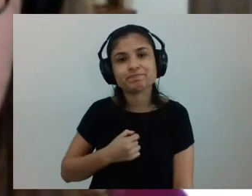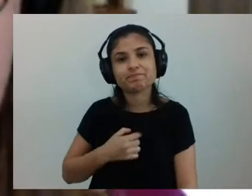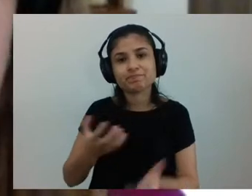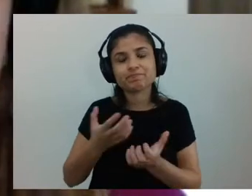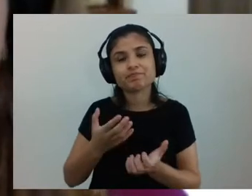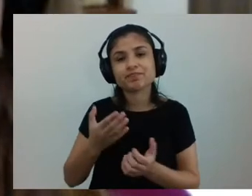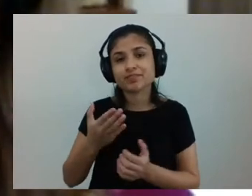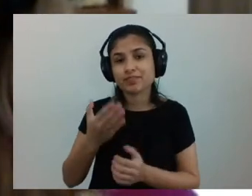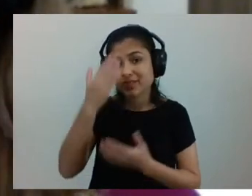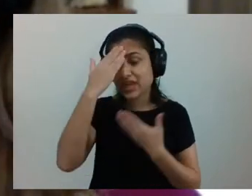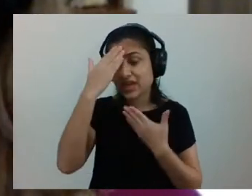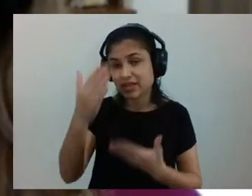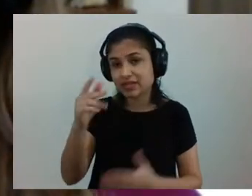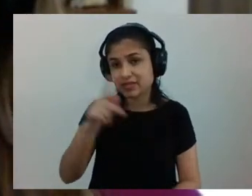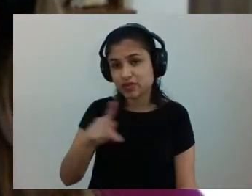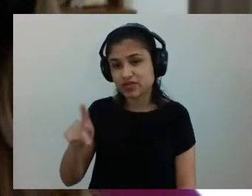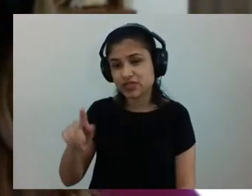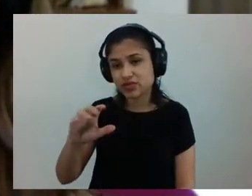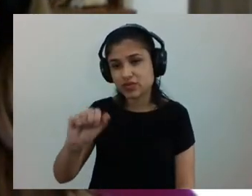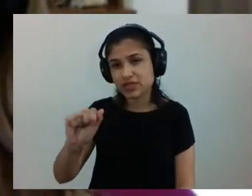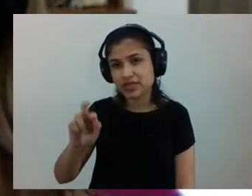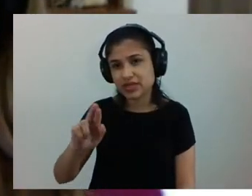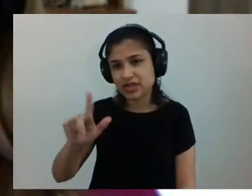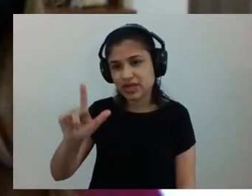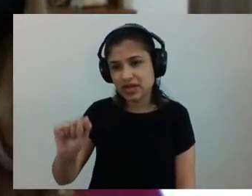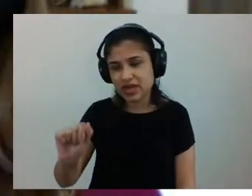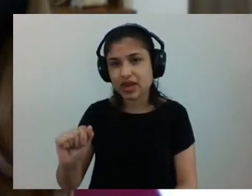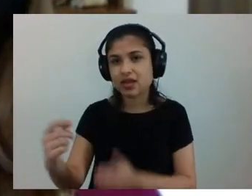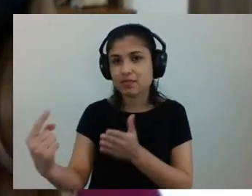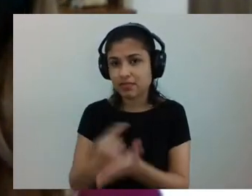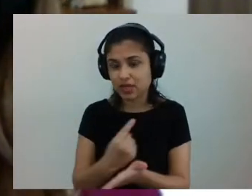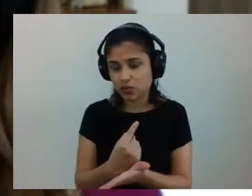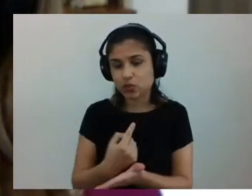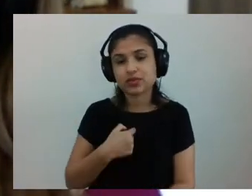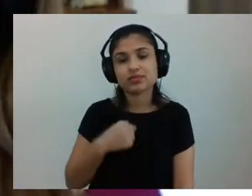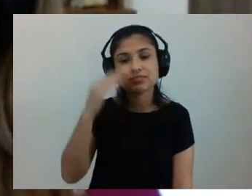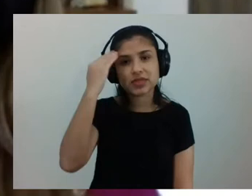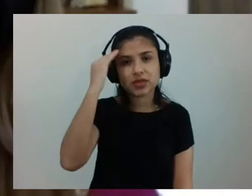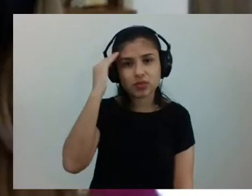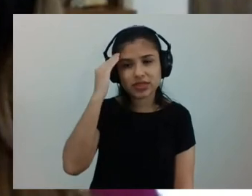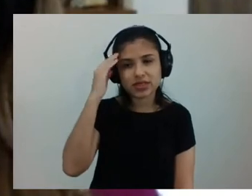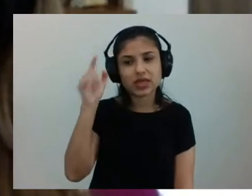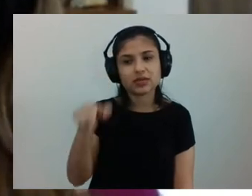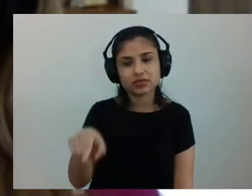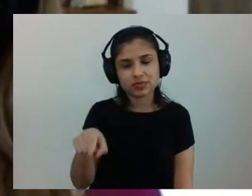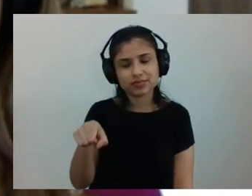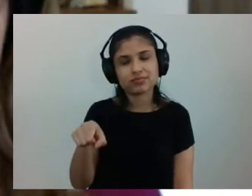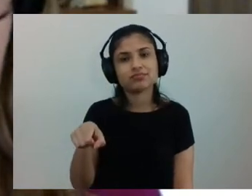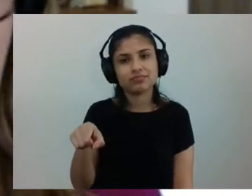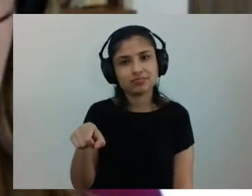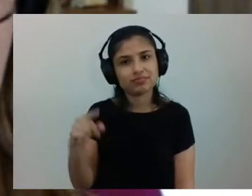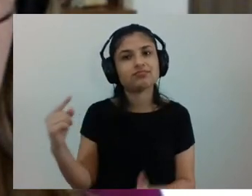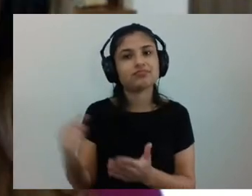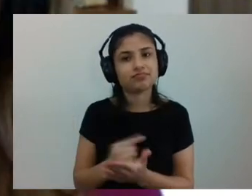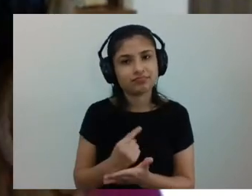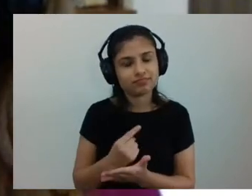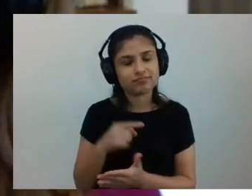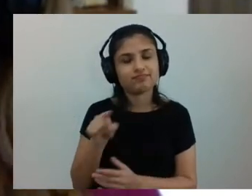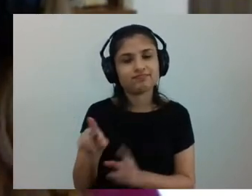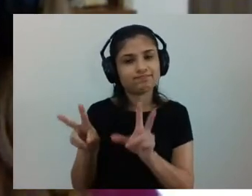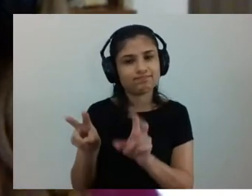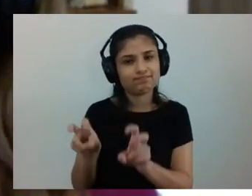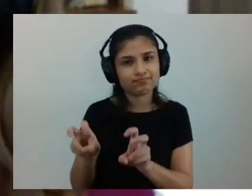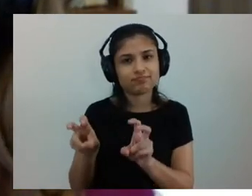professora Carla pela pergunta. Eu entendo muito bem a raiz da questão, porque é um